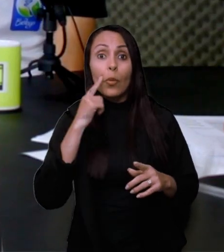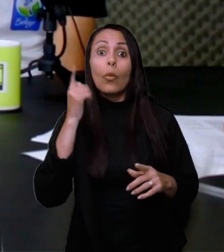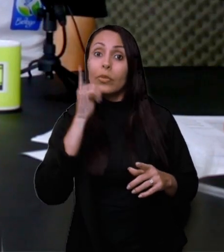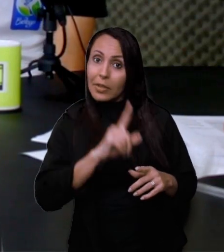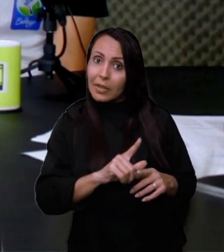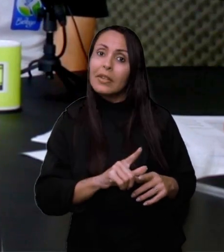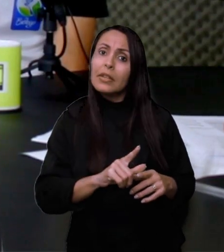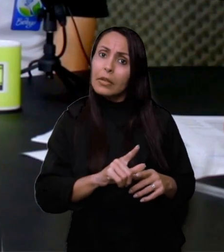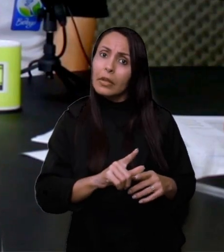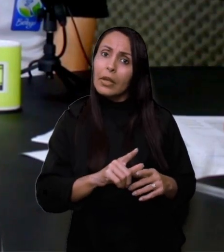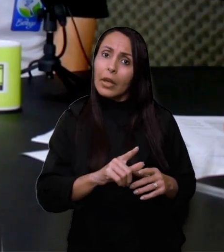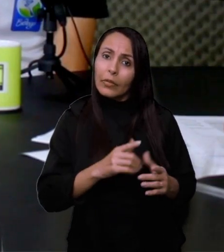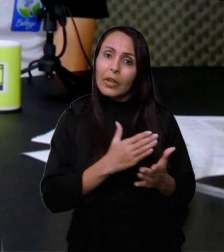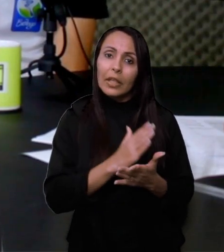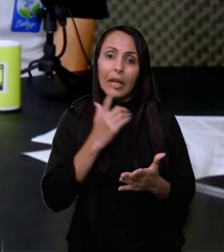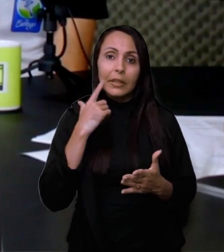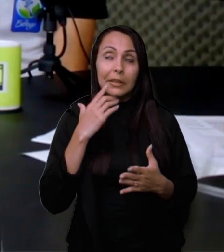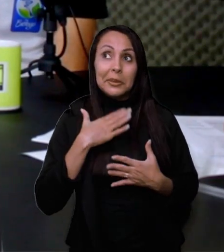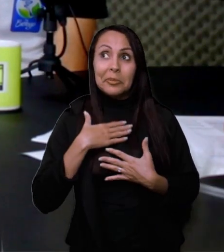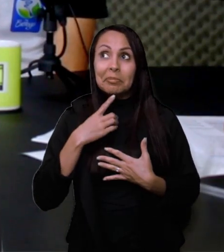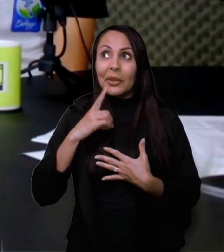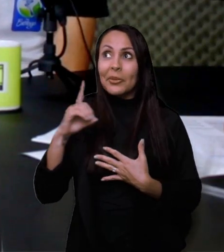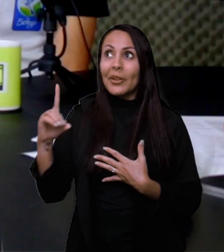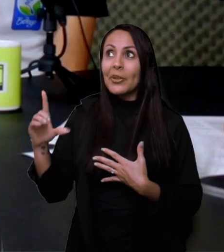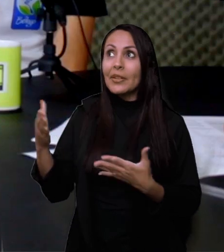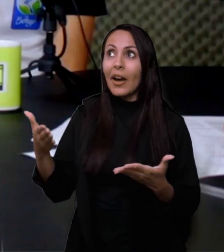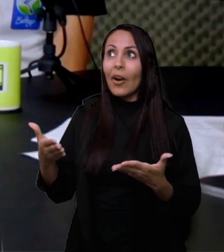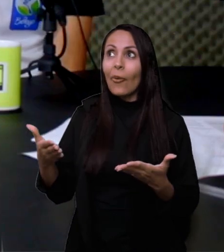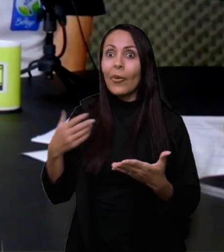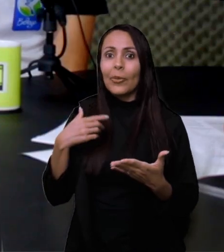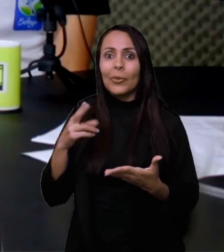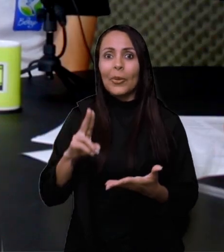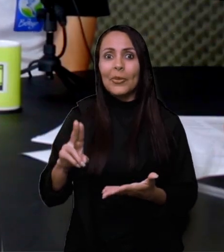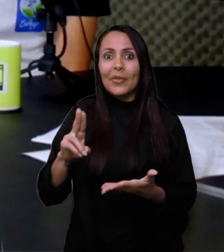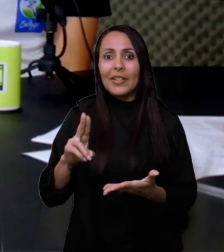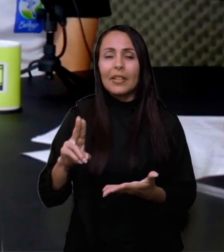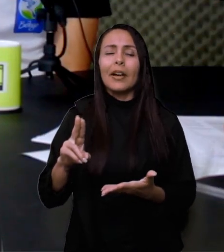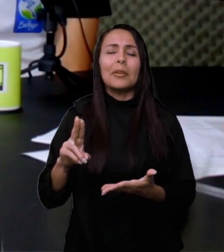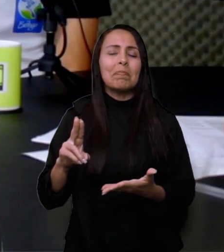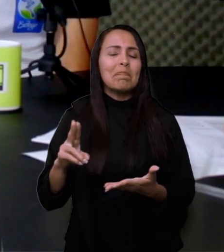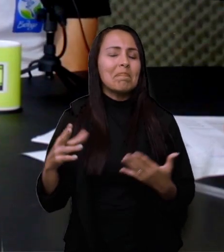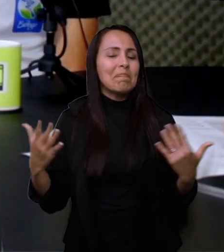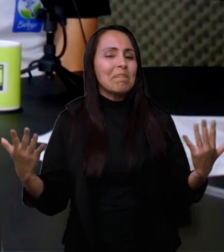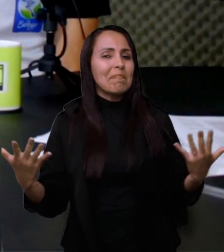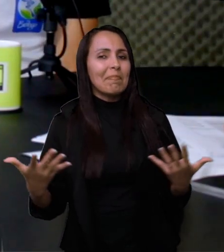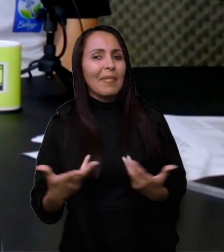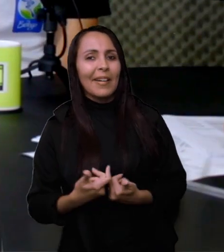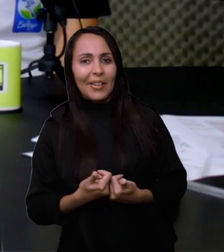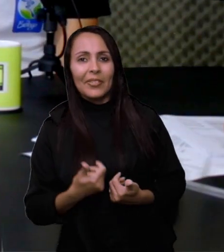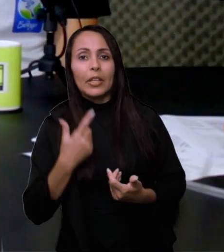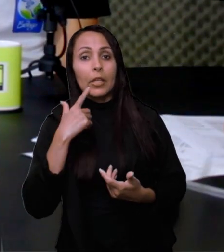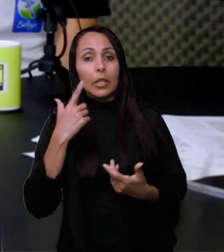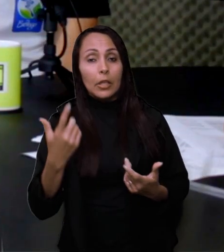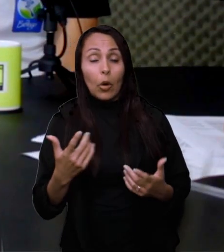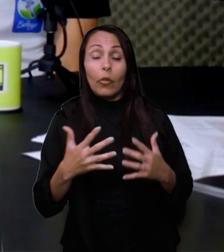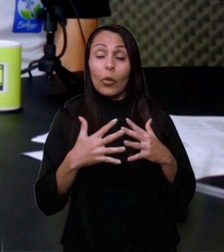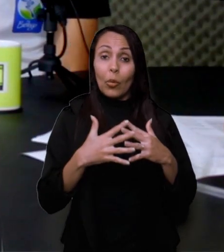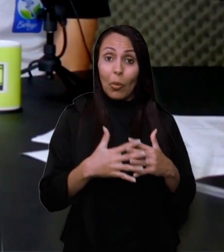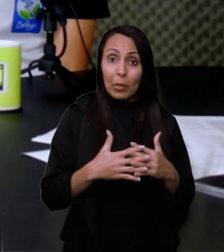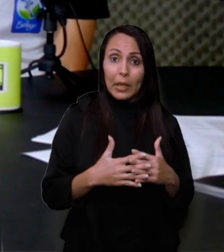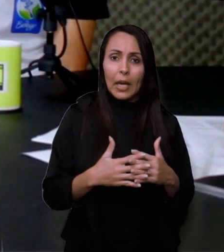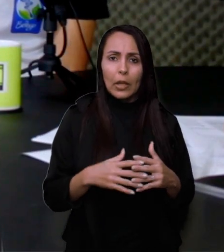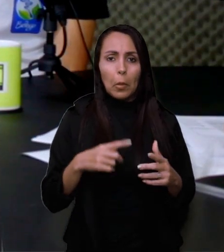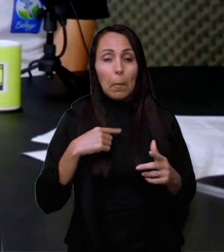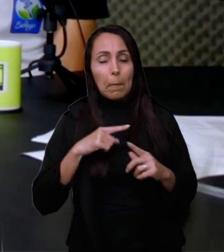consegui passar e foi um choque pra mim. Meu Deus, tá, agora eu tô na universidade. Foi complicado, mas é uma